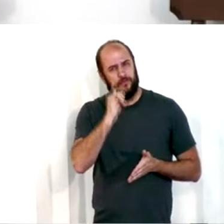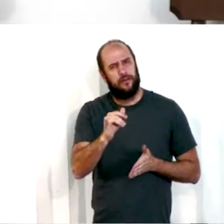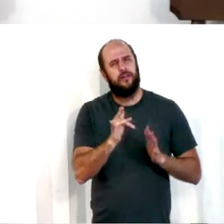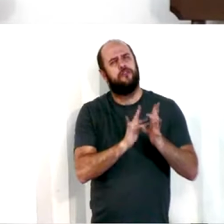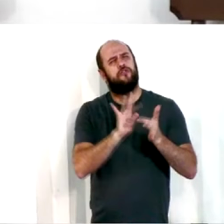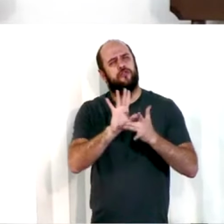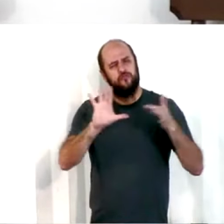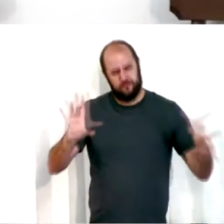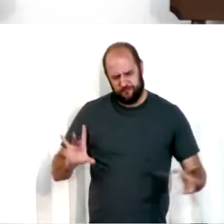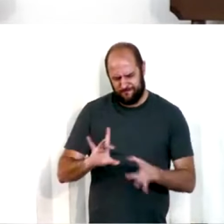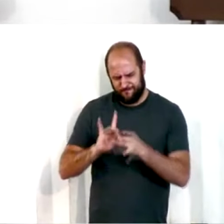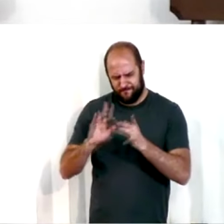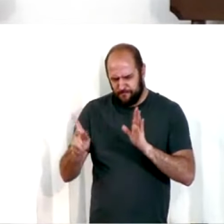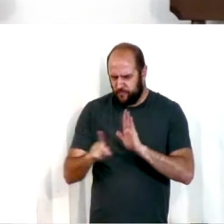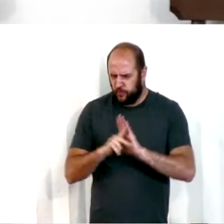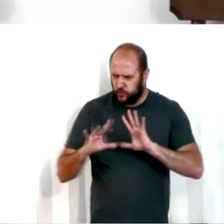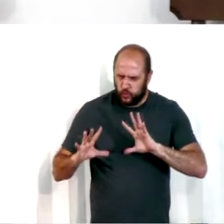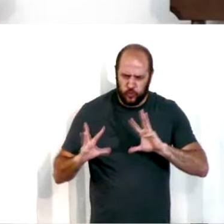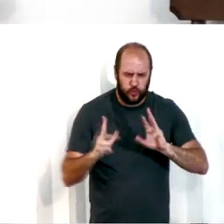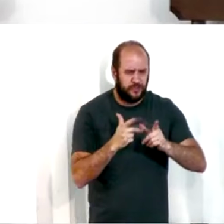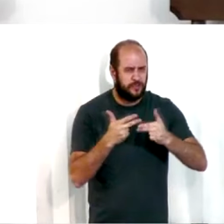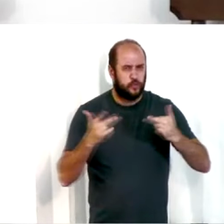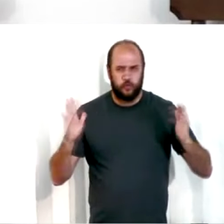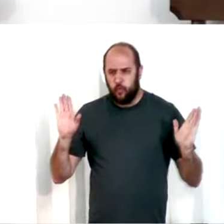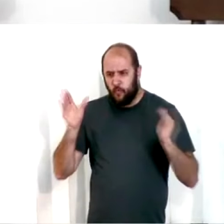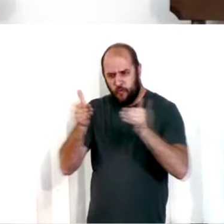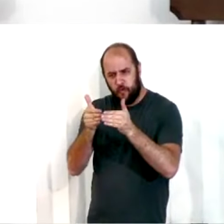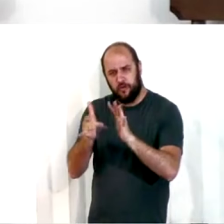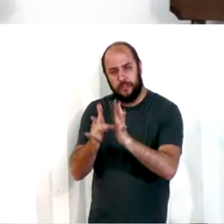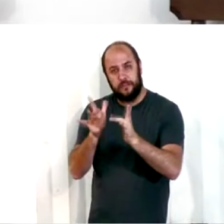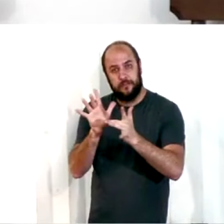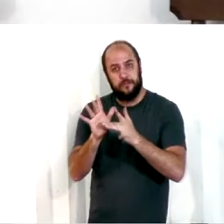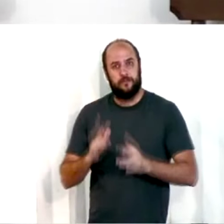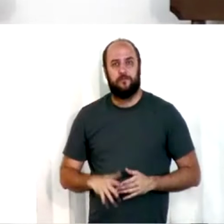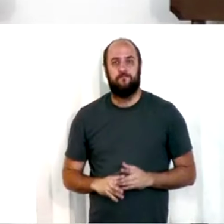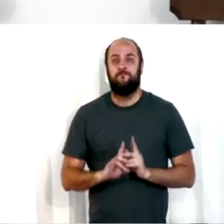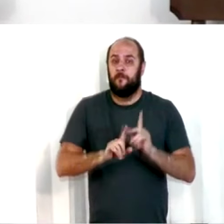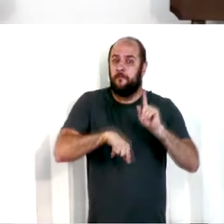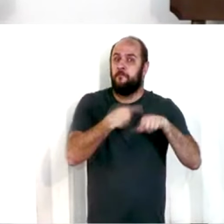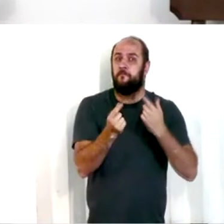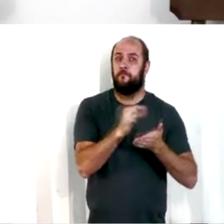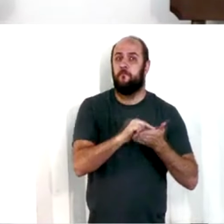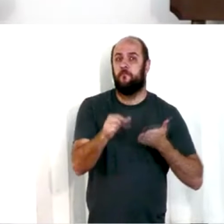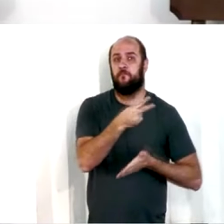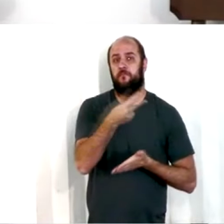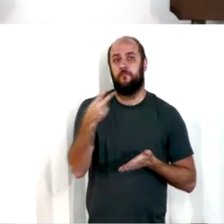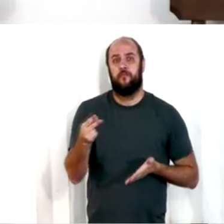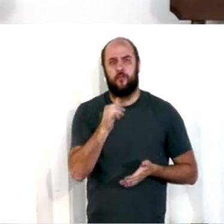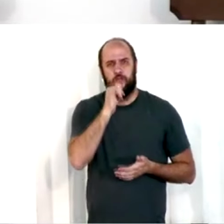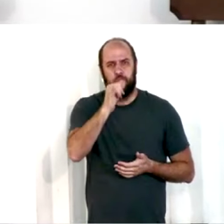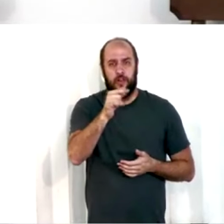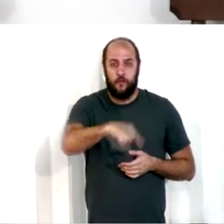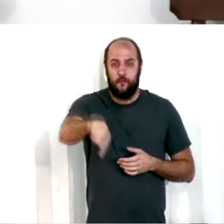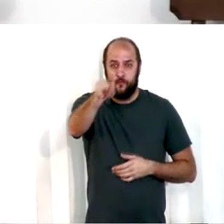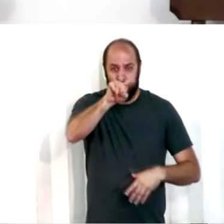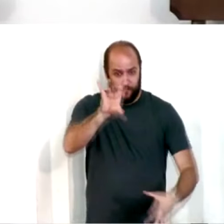reconciliou consigo mesmo todas as coisas. E no verso 22 diz que Ele vos